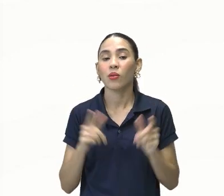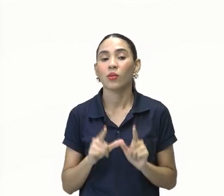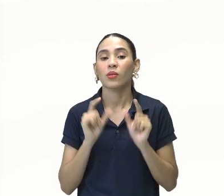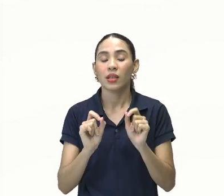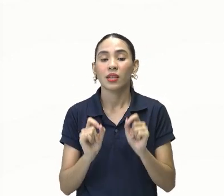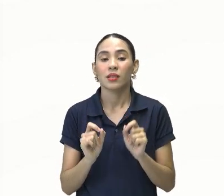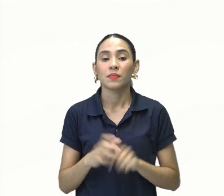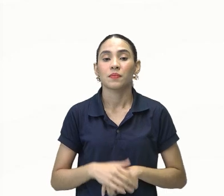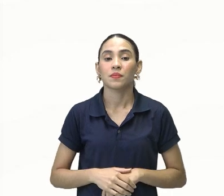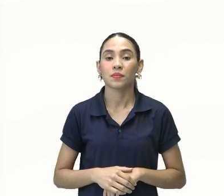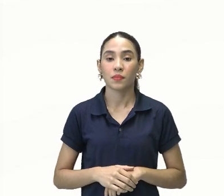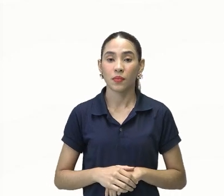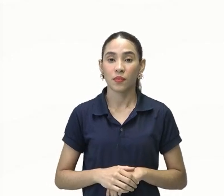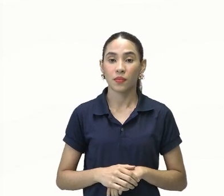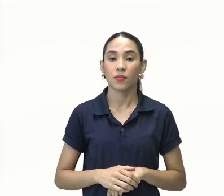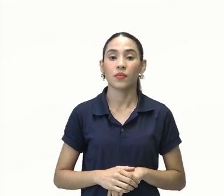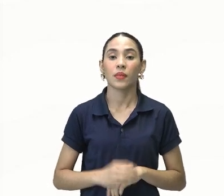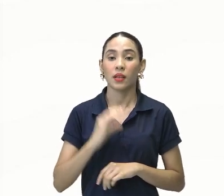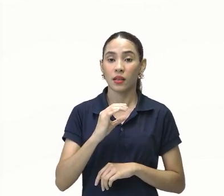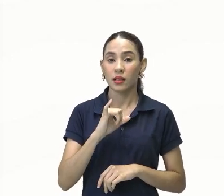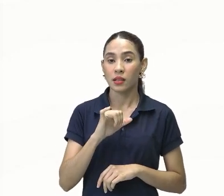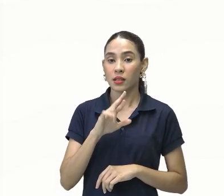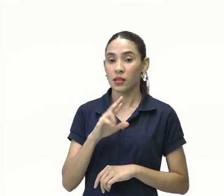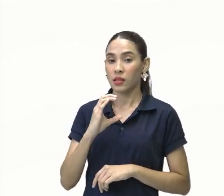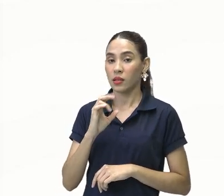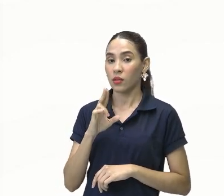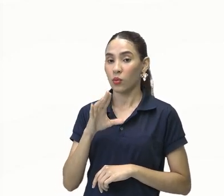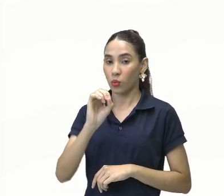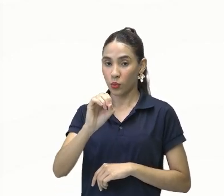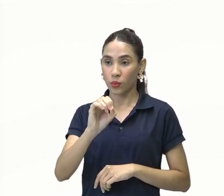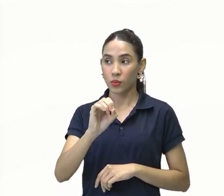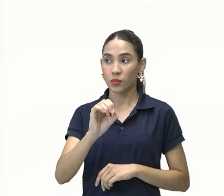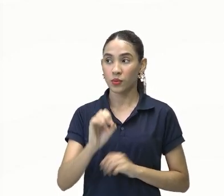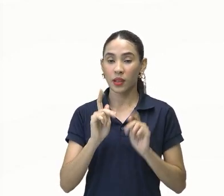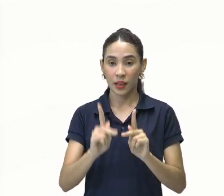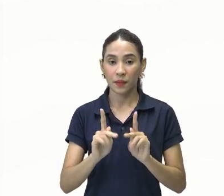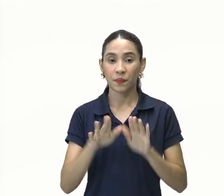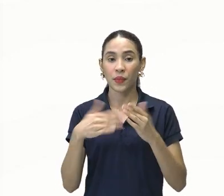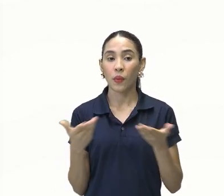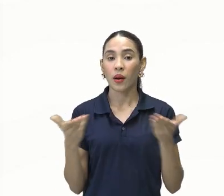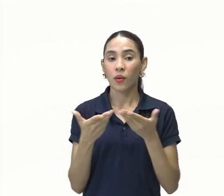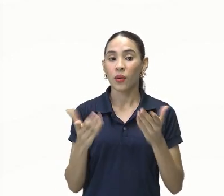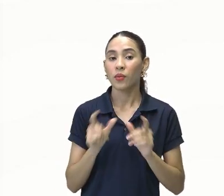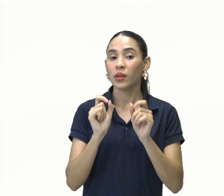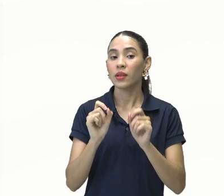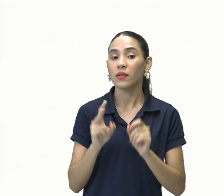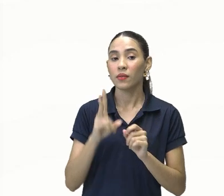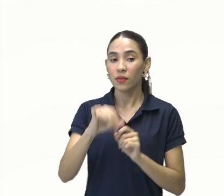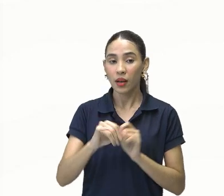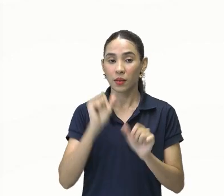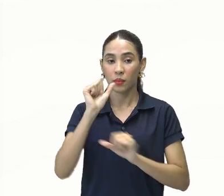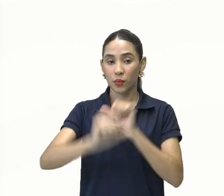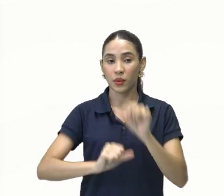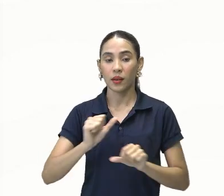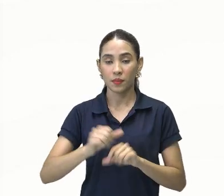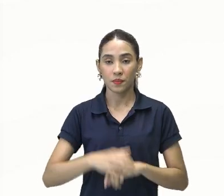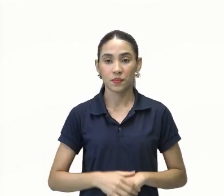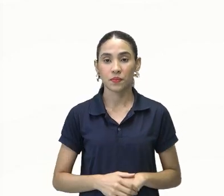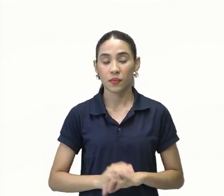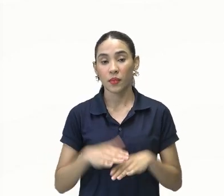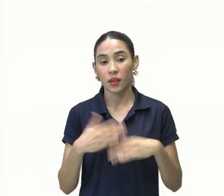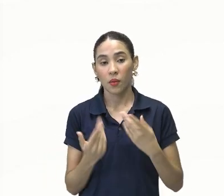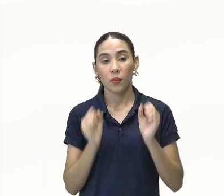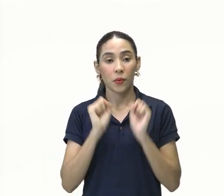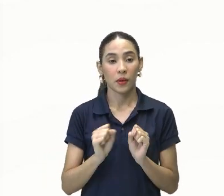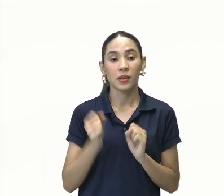estão localizados em um círculo, tá? E agora, o que vai mudar?